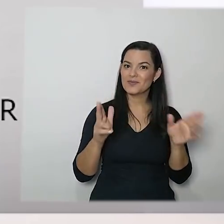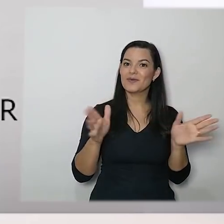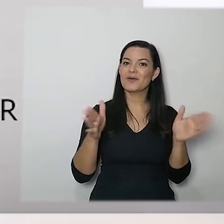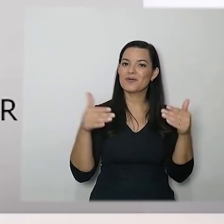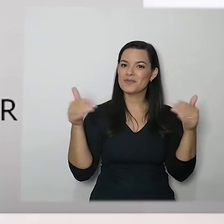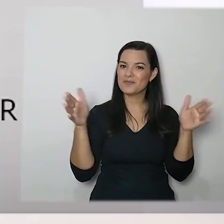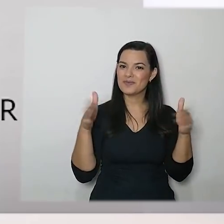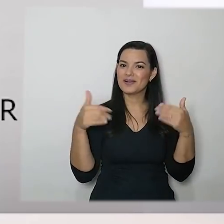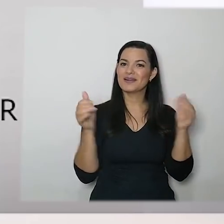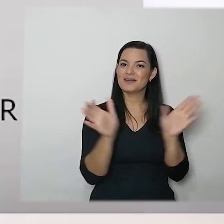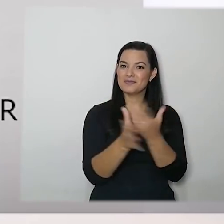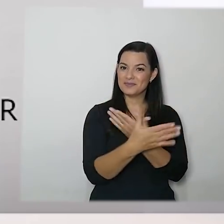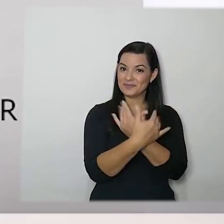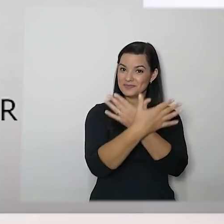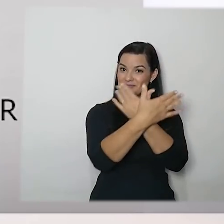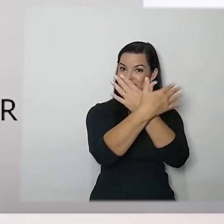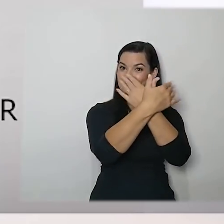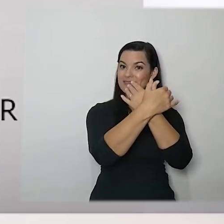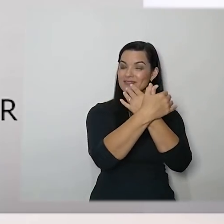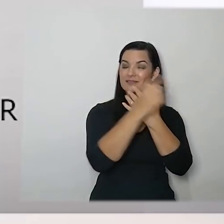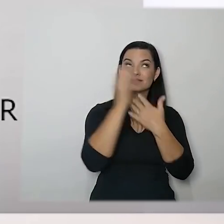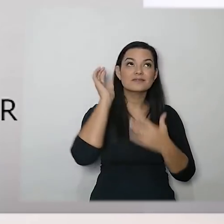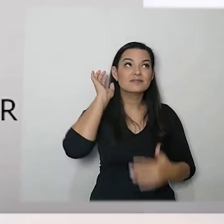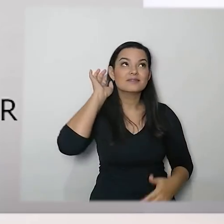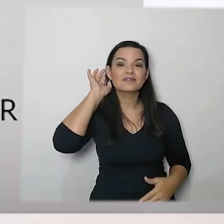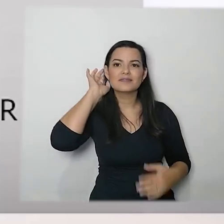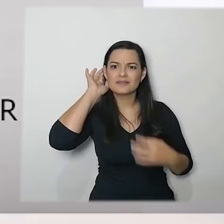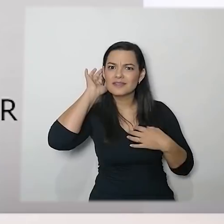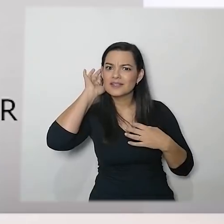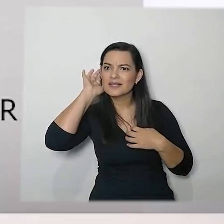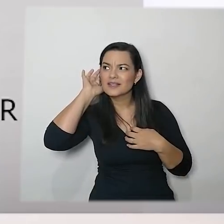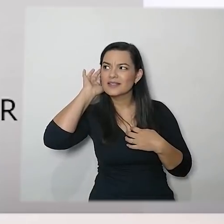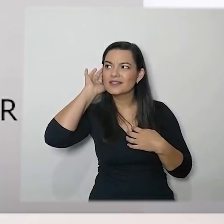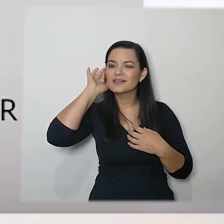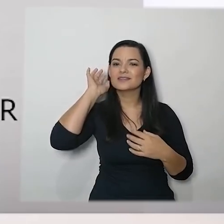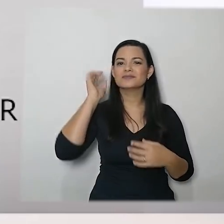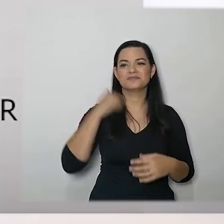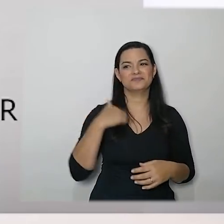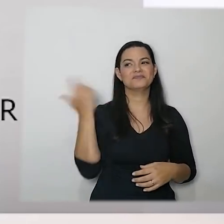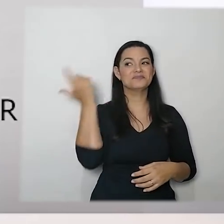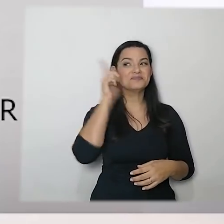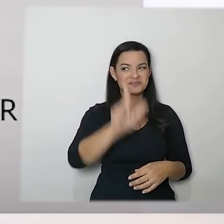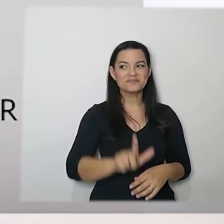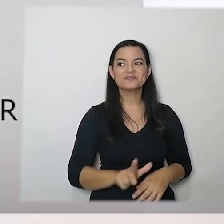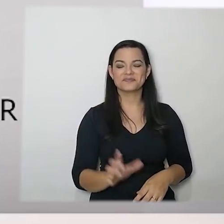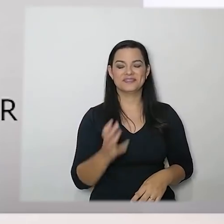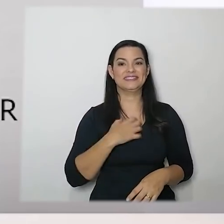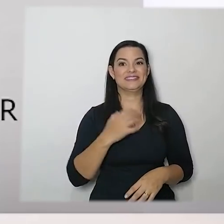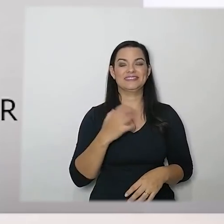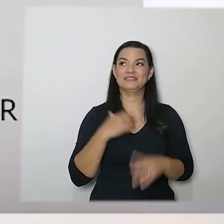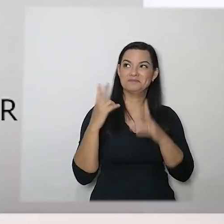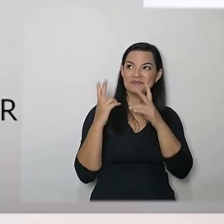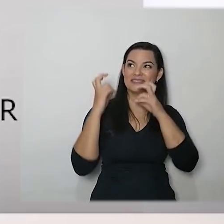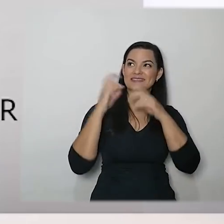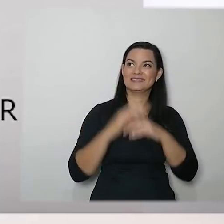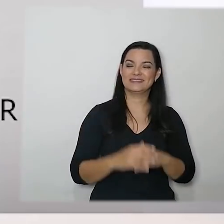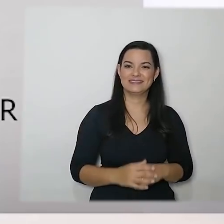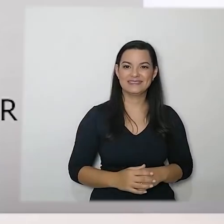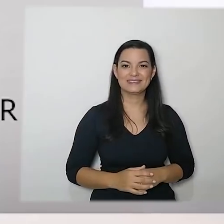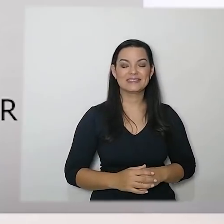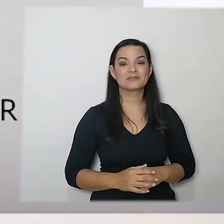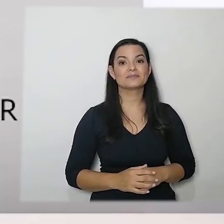não? Conseguem ouvir? Escutem só. Ah, eu consigo. Muito